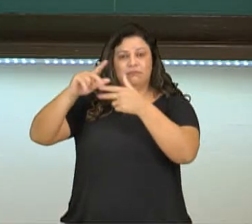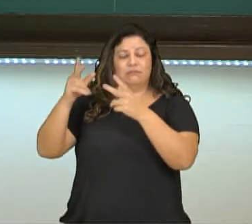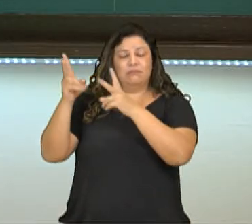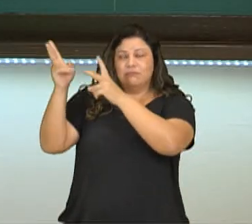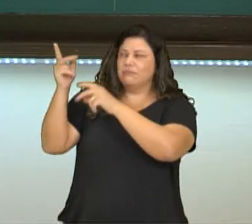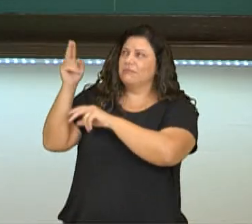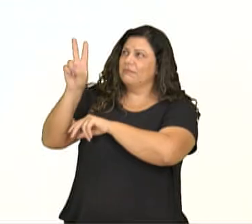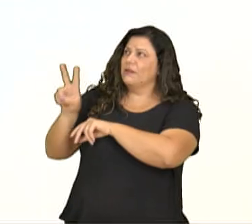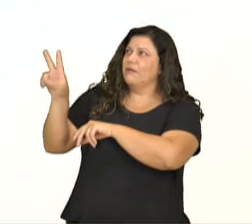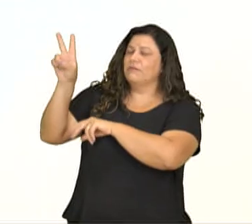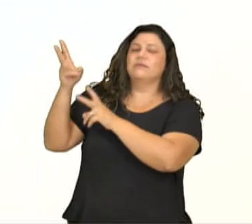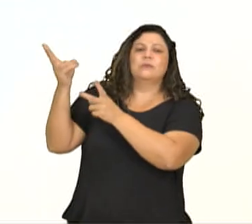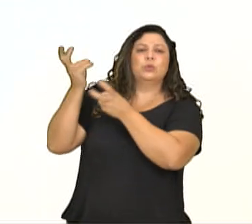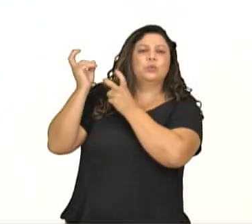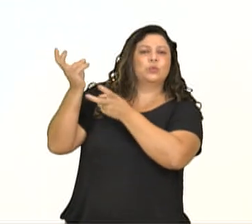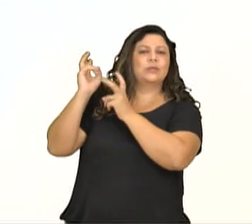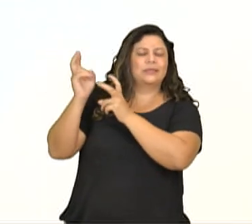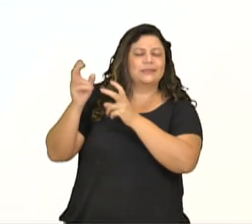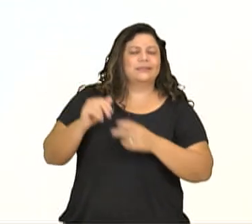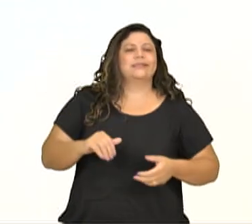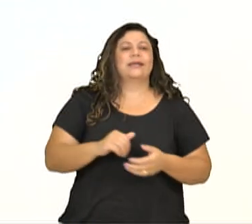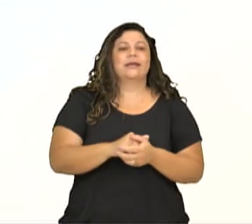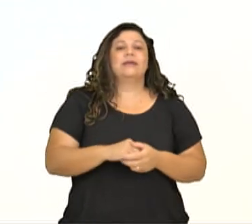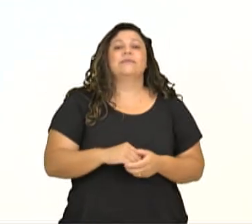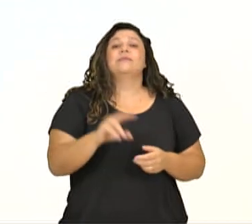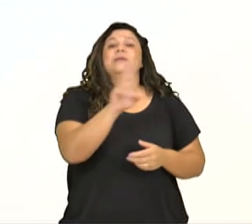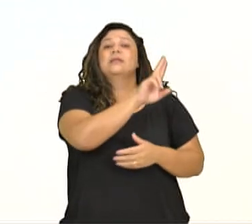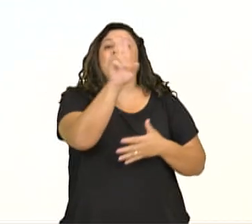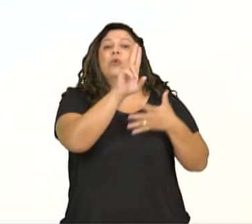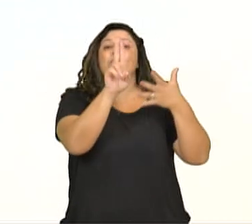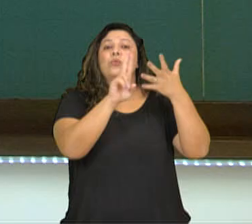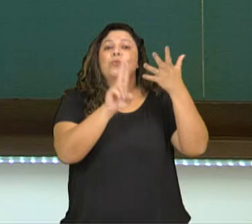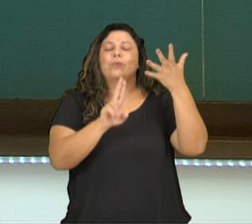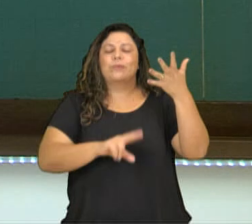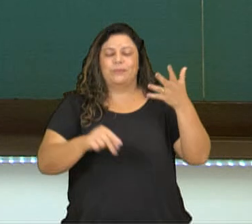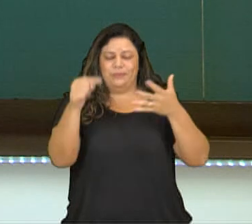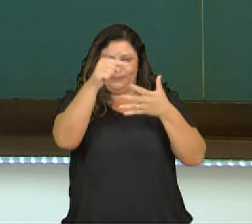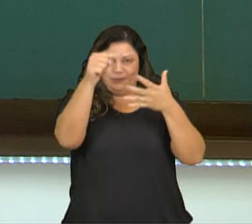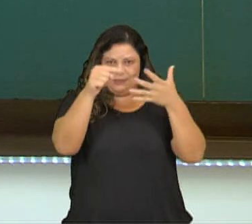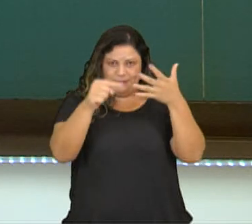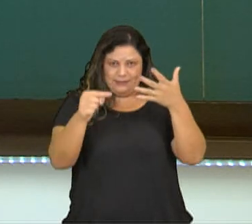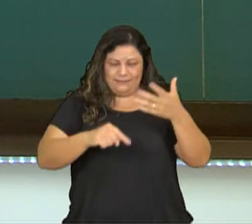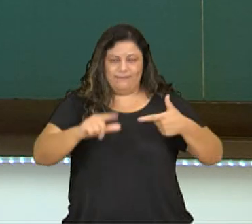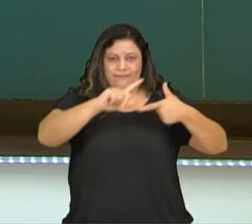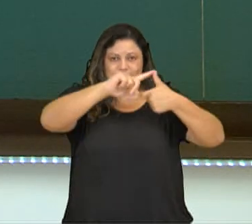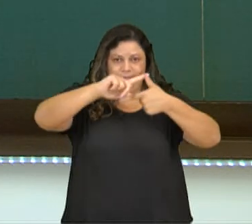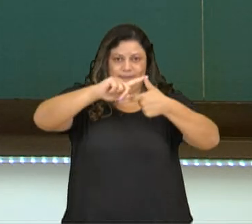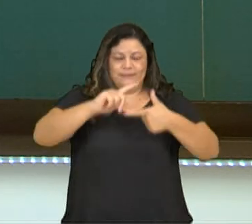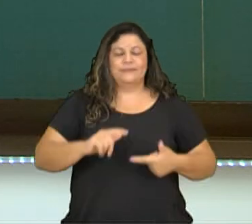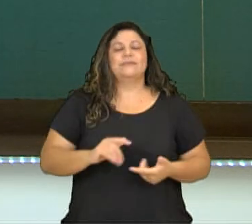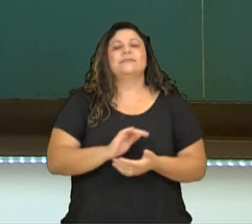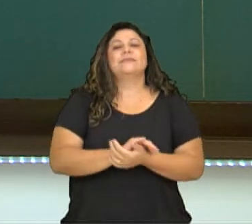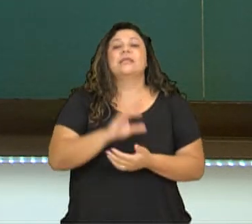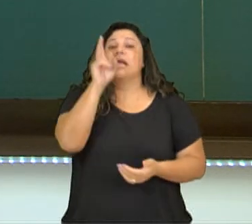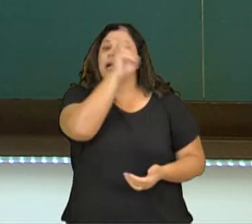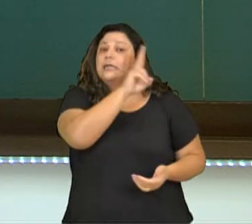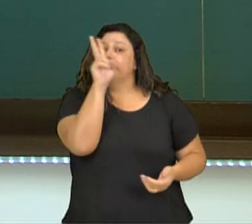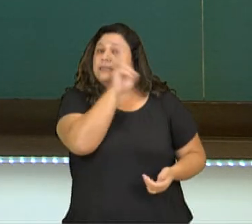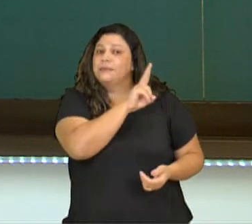de visualizar. Então, vamos dar nomes a cada uma desses elementos do triângulo,